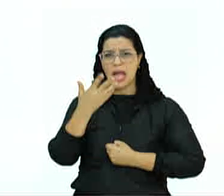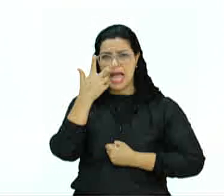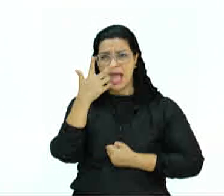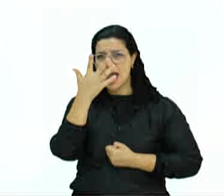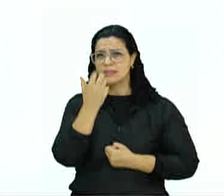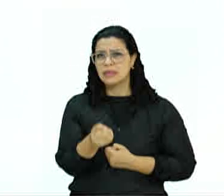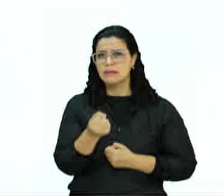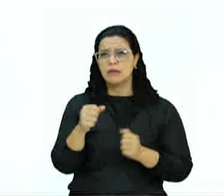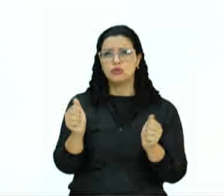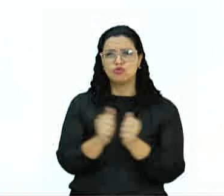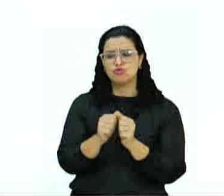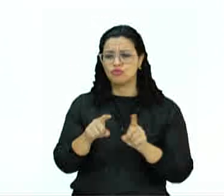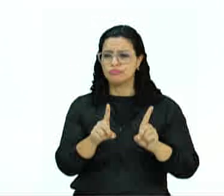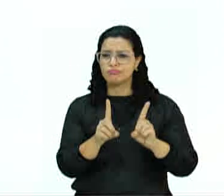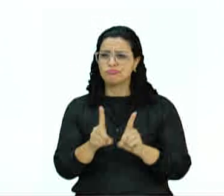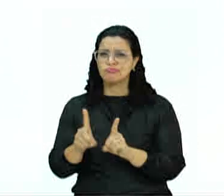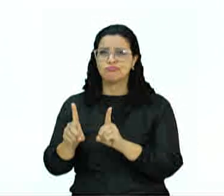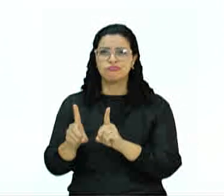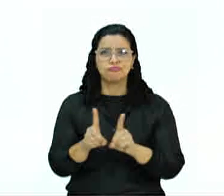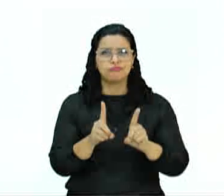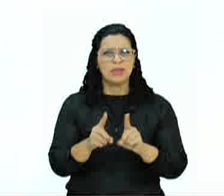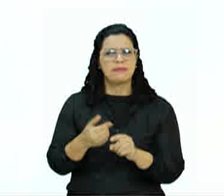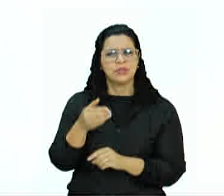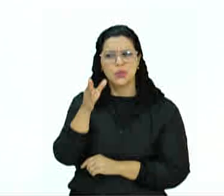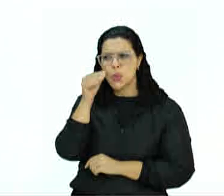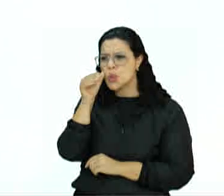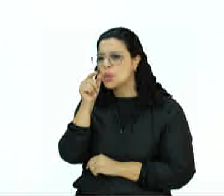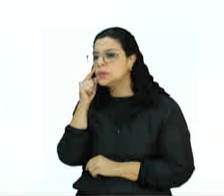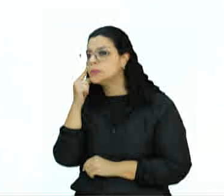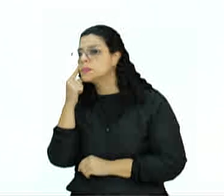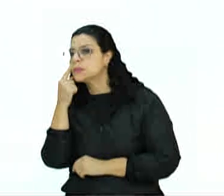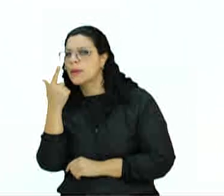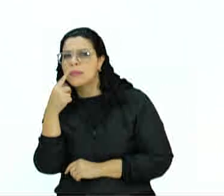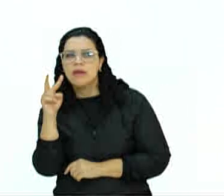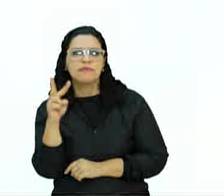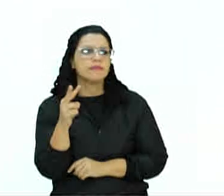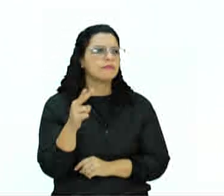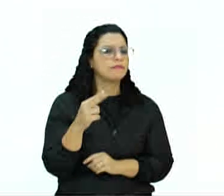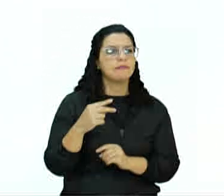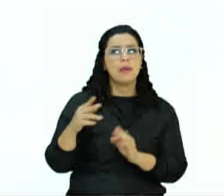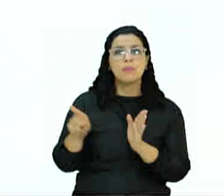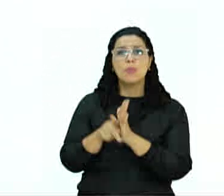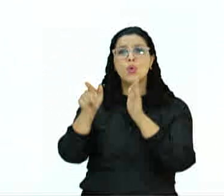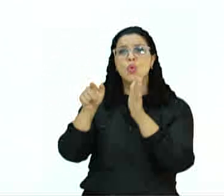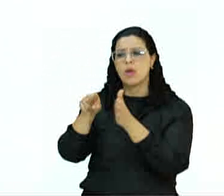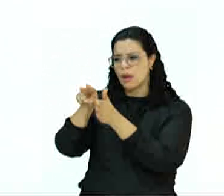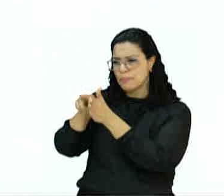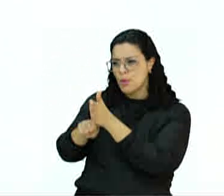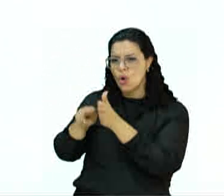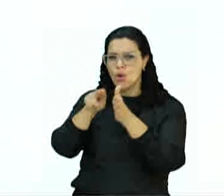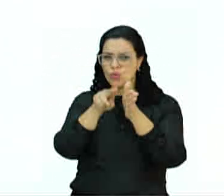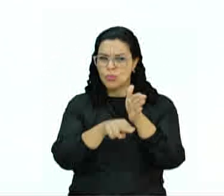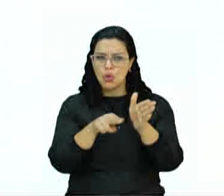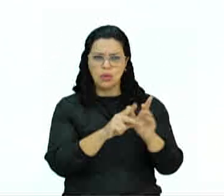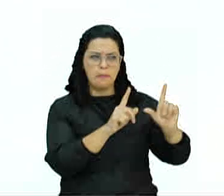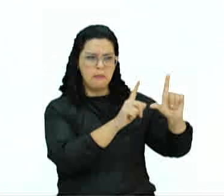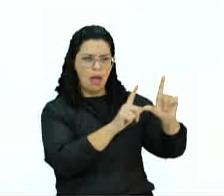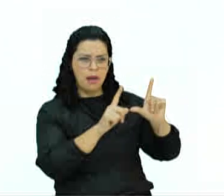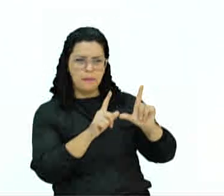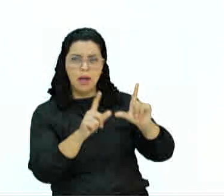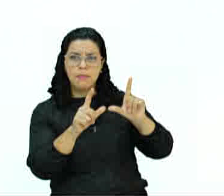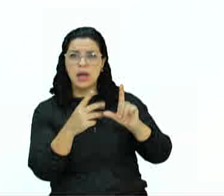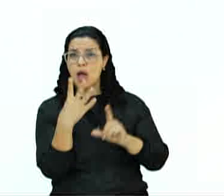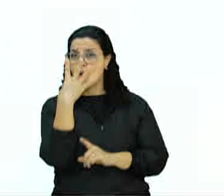uma criança. Às vezes mostrava certa curiosidade por uma ou outra sepultura, com os pálidos medalhões de